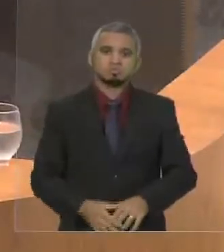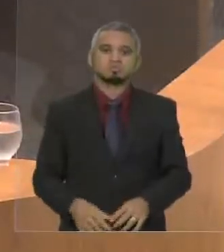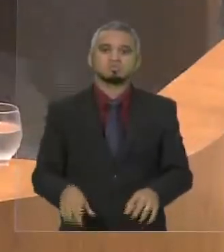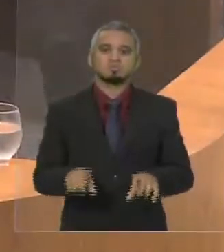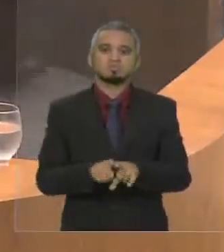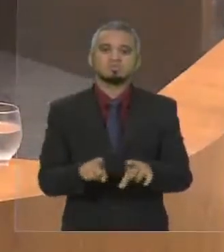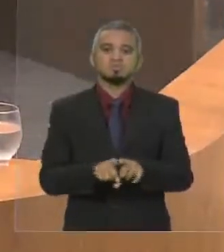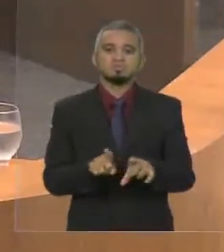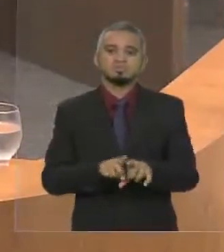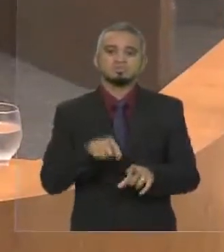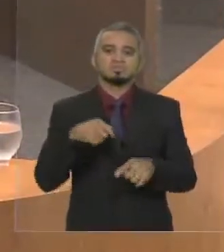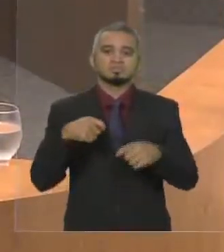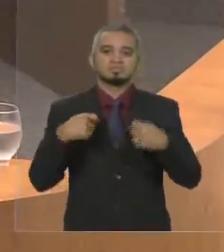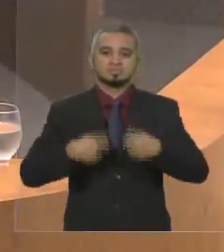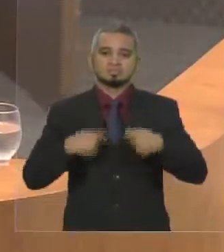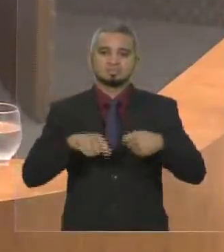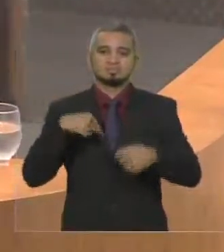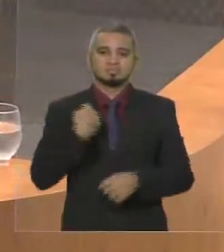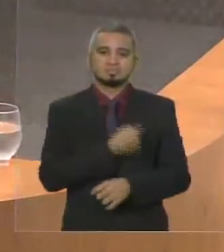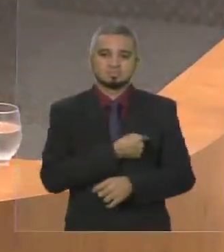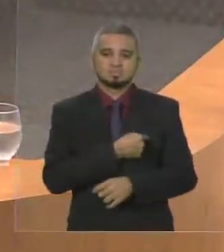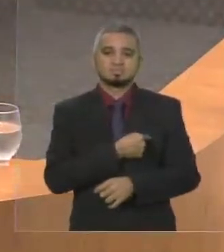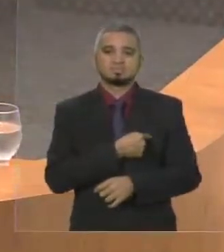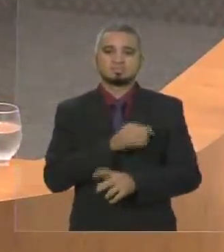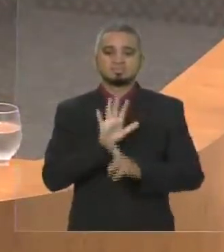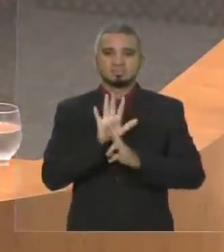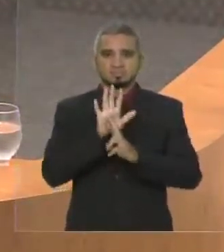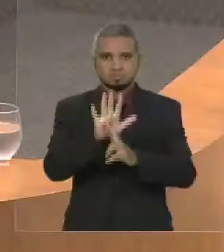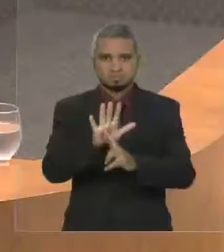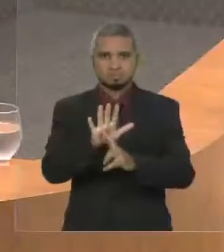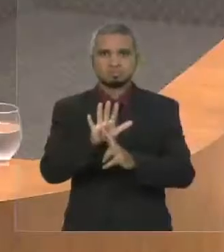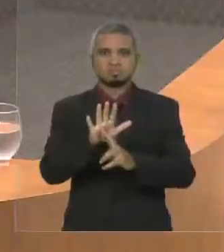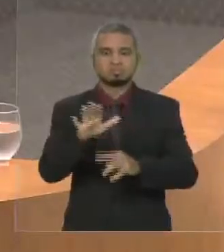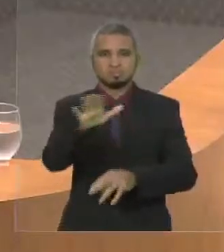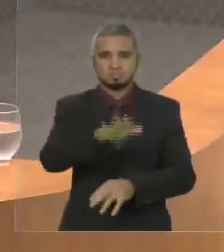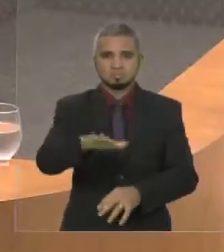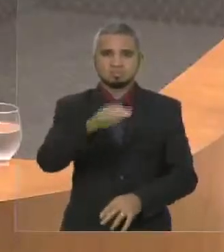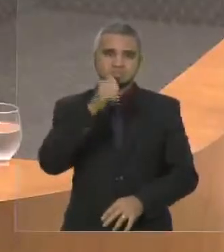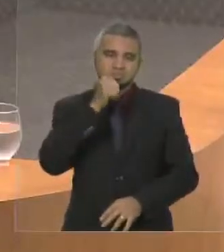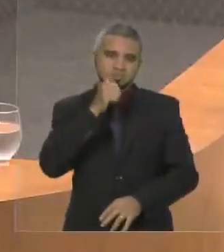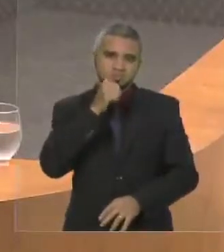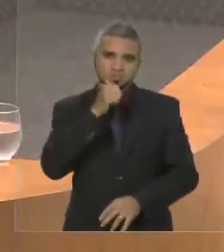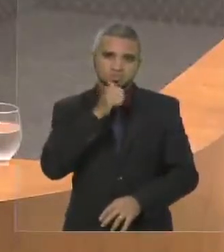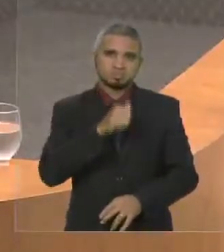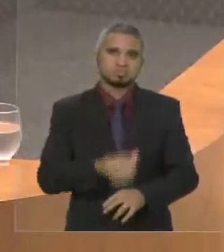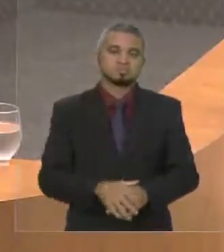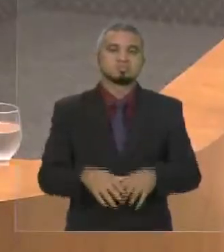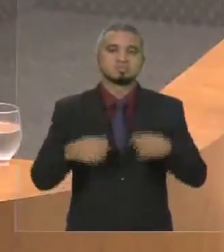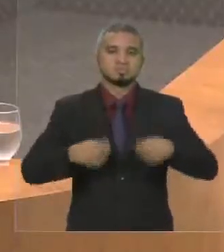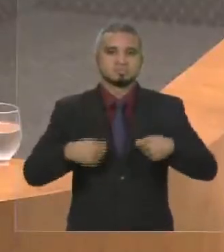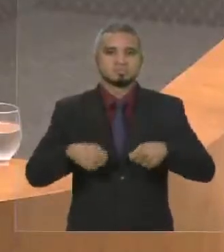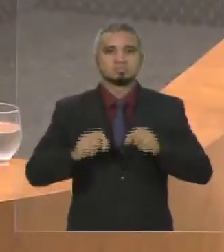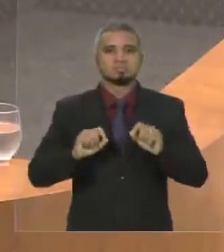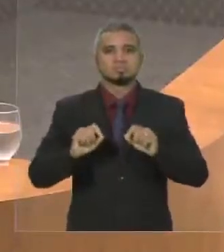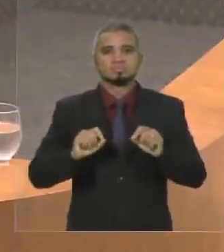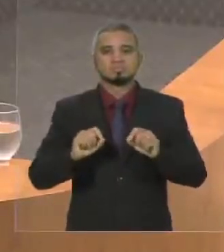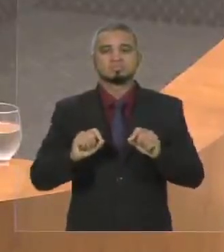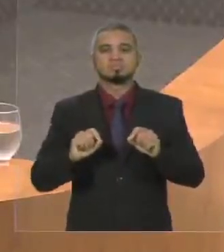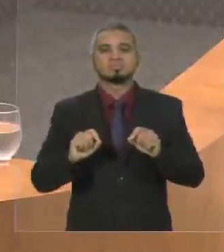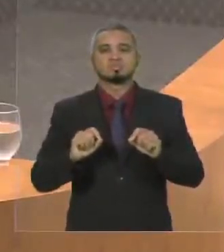também procuramos, todos nós, representantes dessas mulheres, que nós procuramos sair dessas